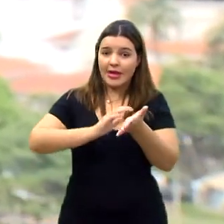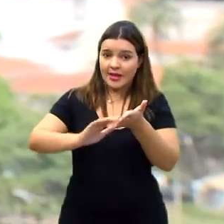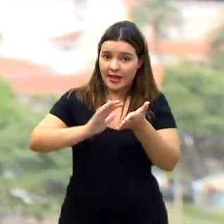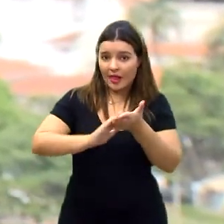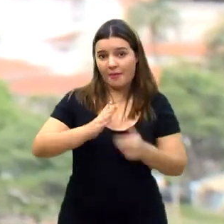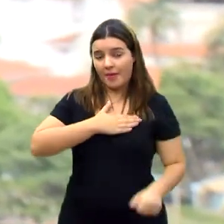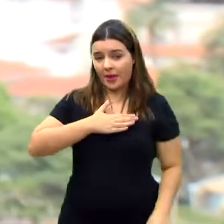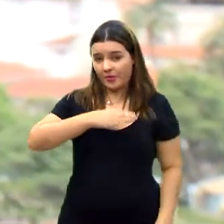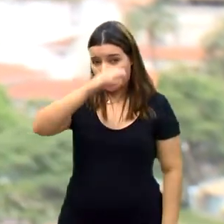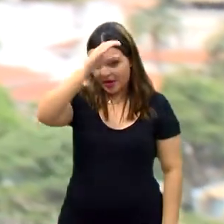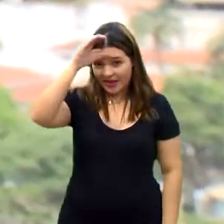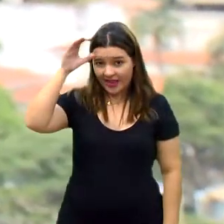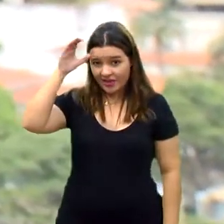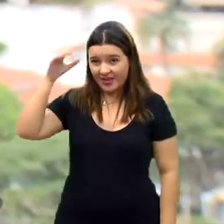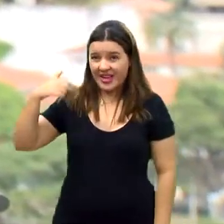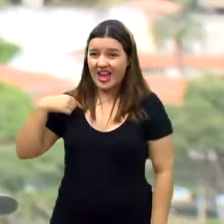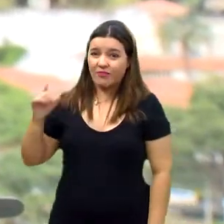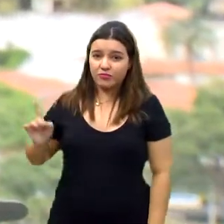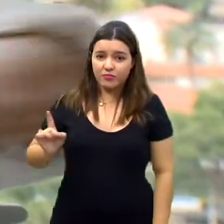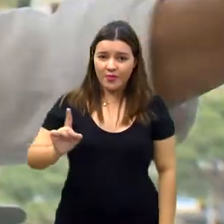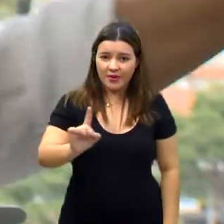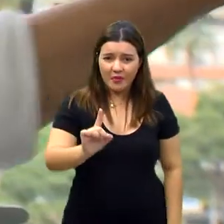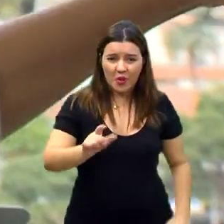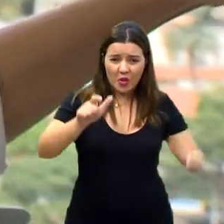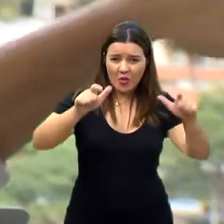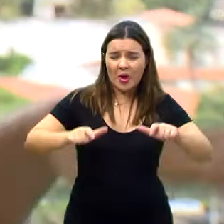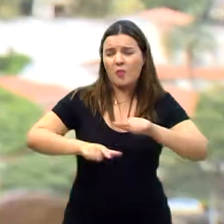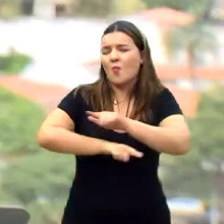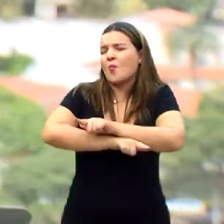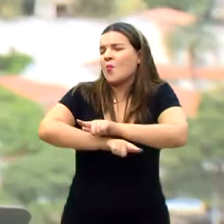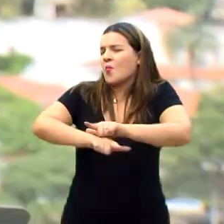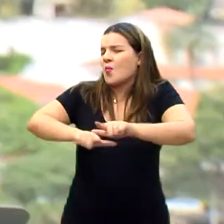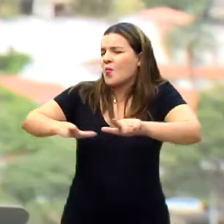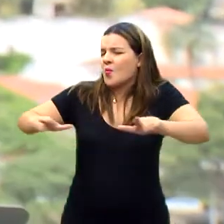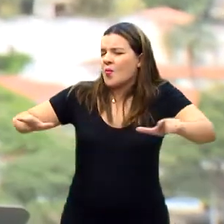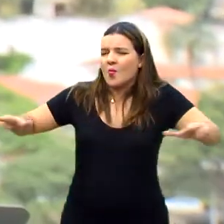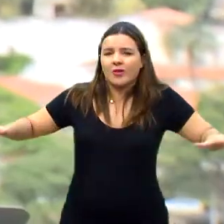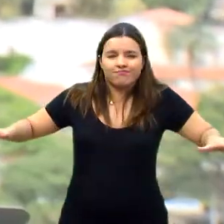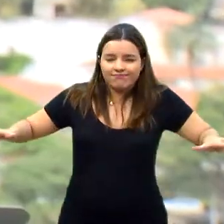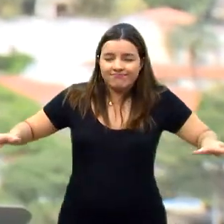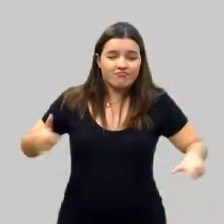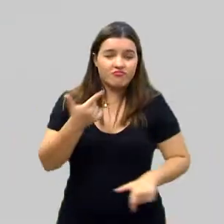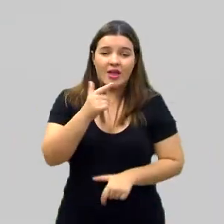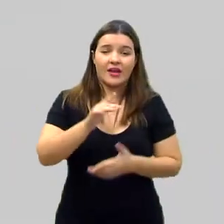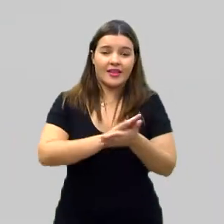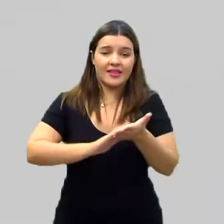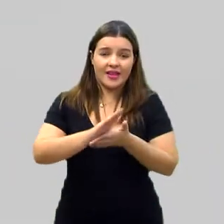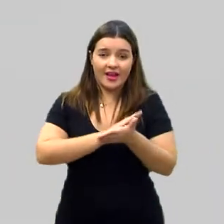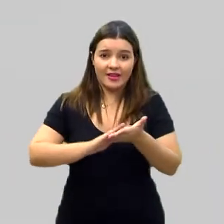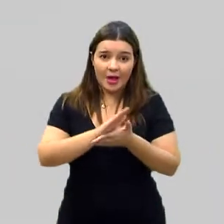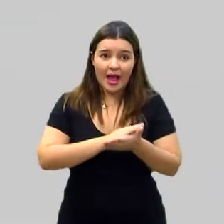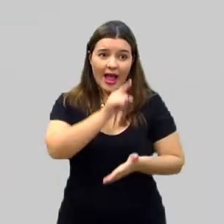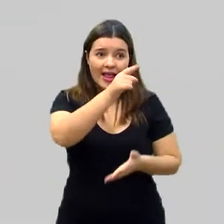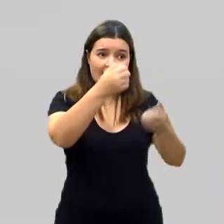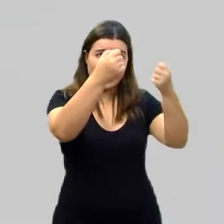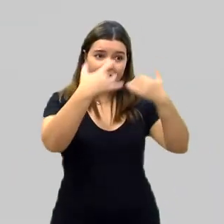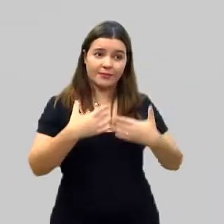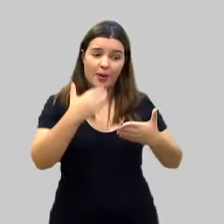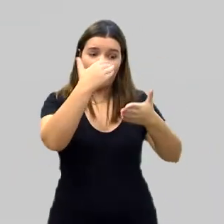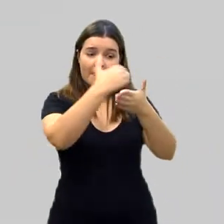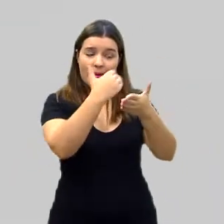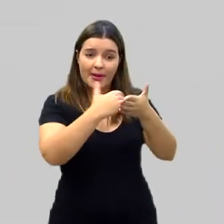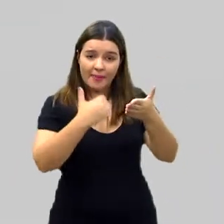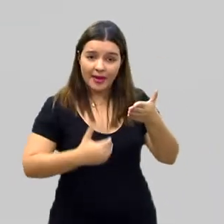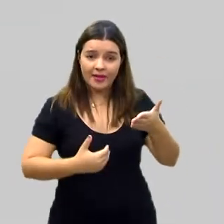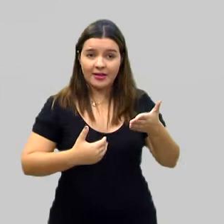nosso que quando nós chegamos aqui era uma sala completamente vazia e Lisa e nós recebemos todo o briefing